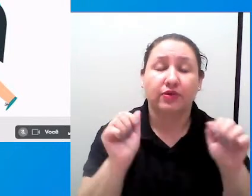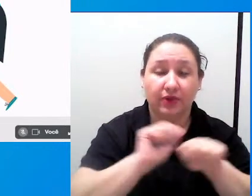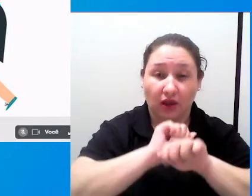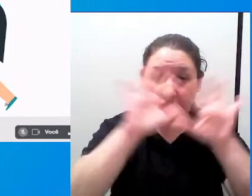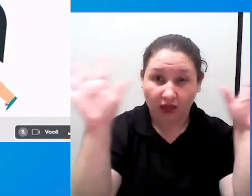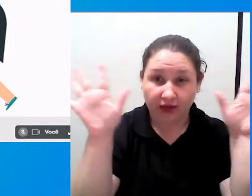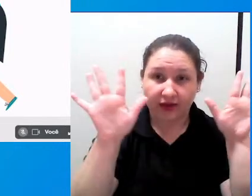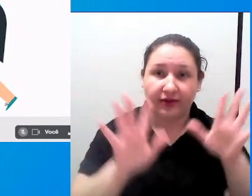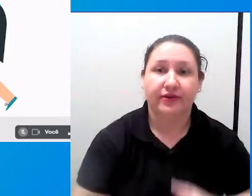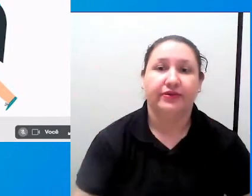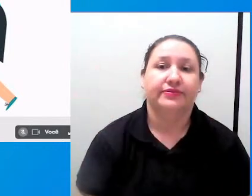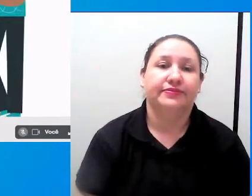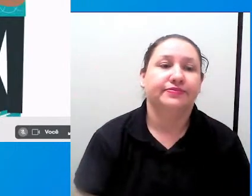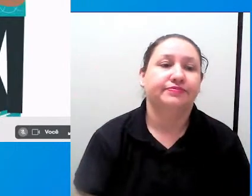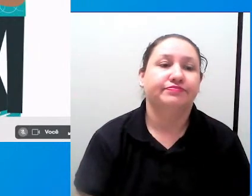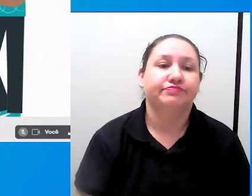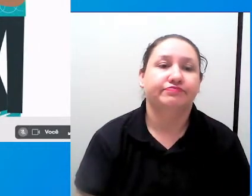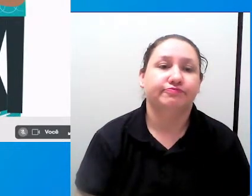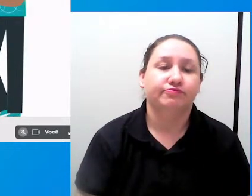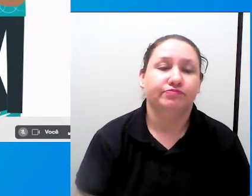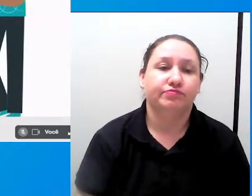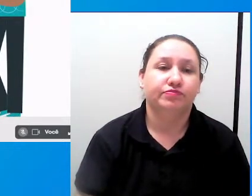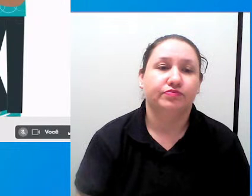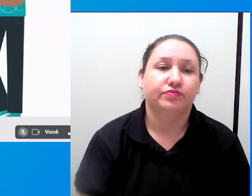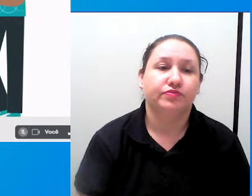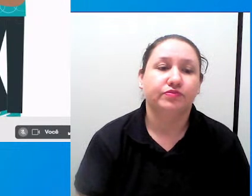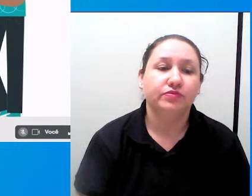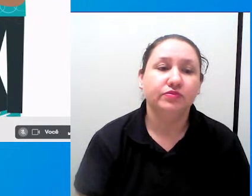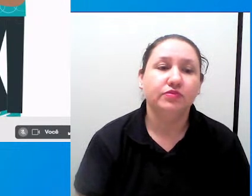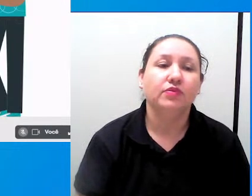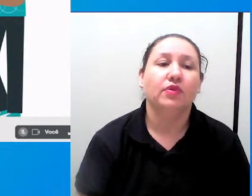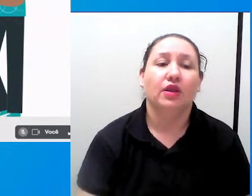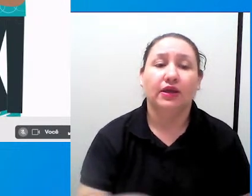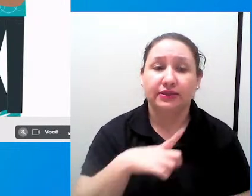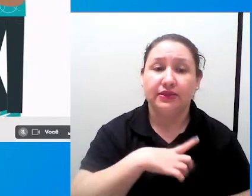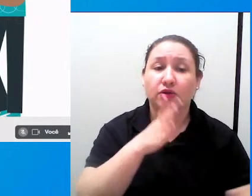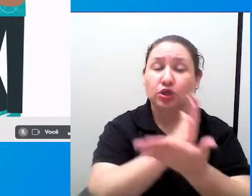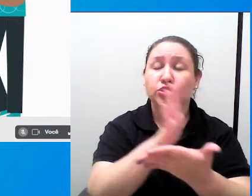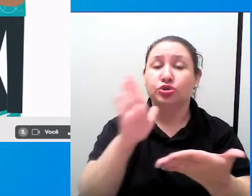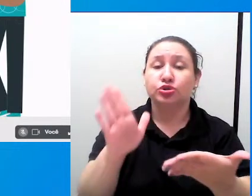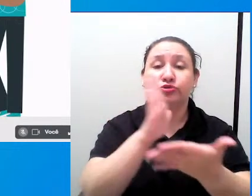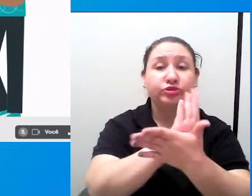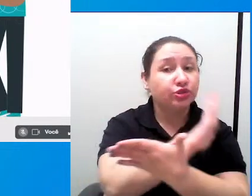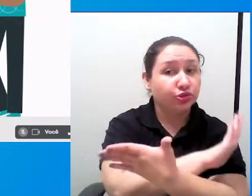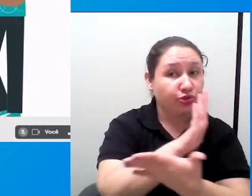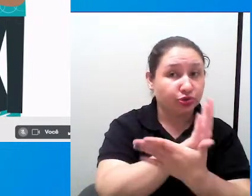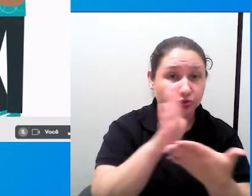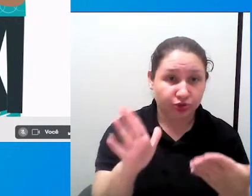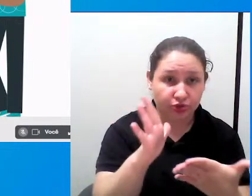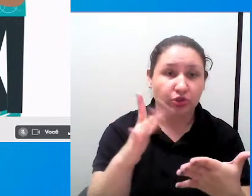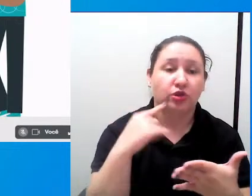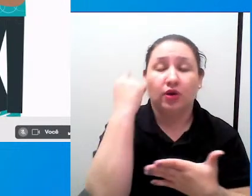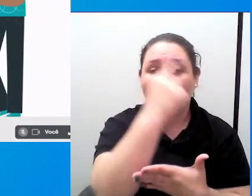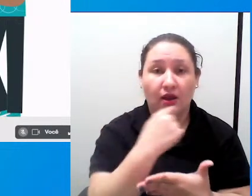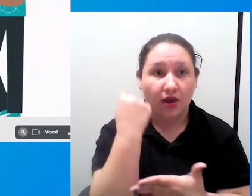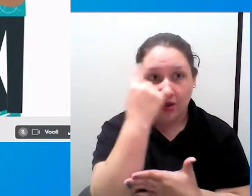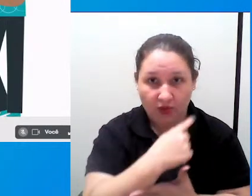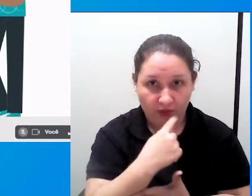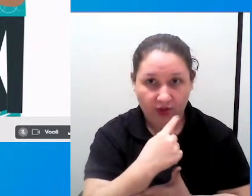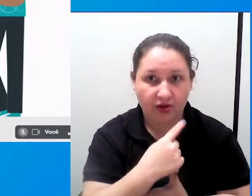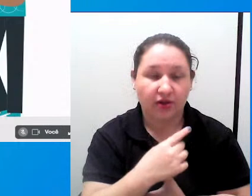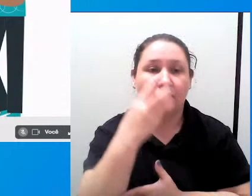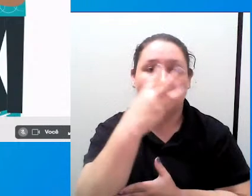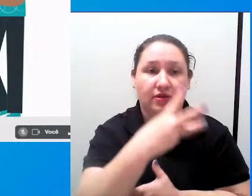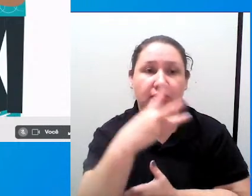vocês. Bom, a gente, então, precisou fazer 330 horas